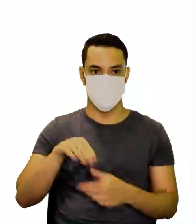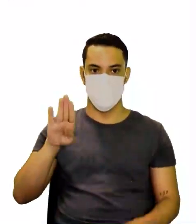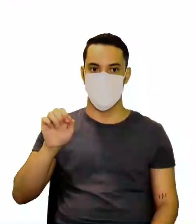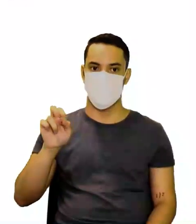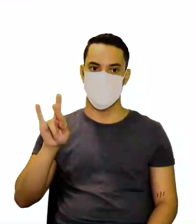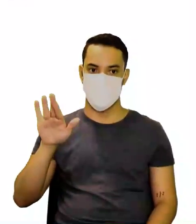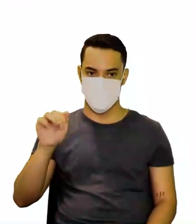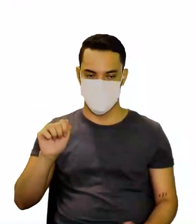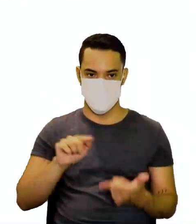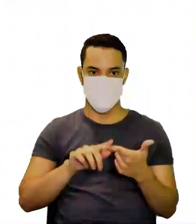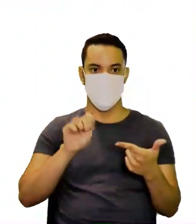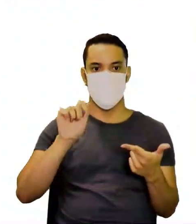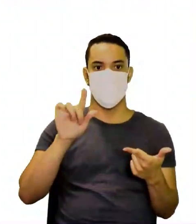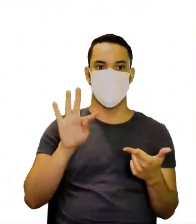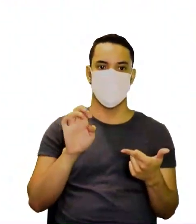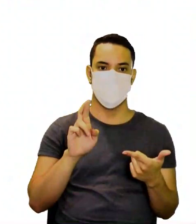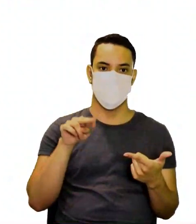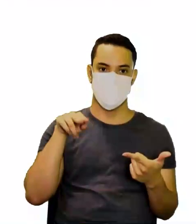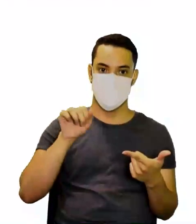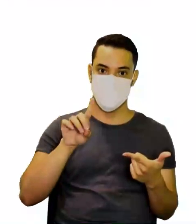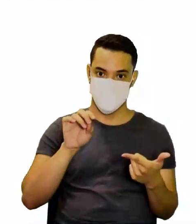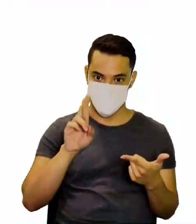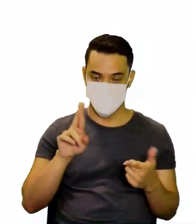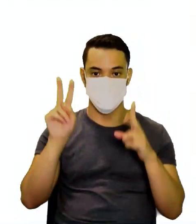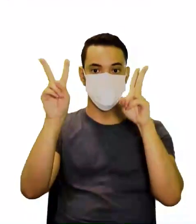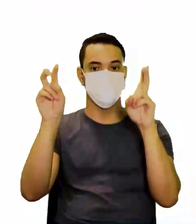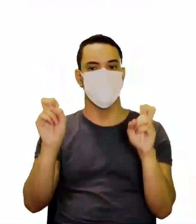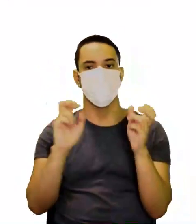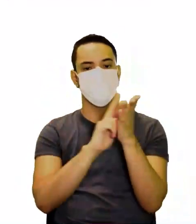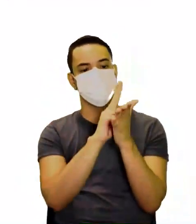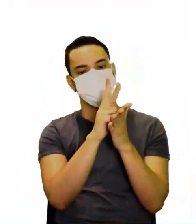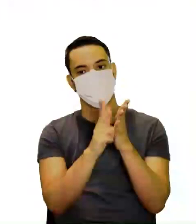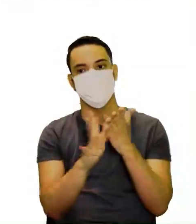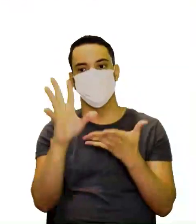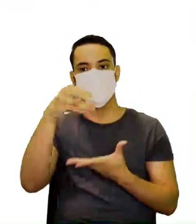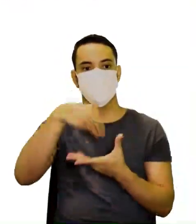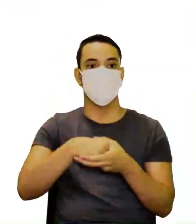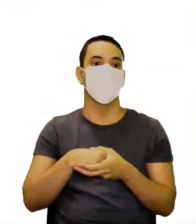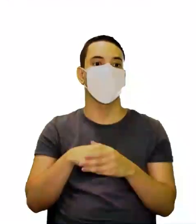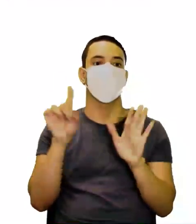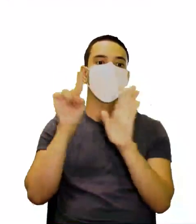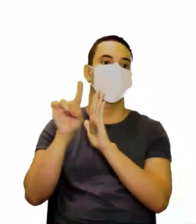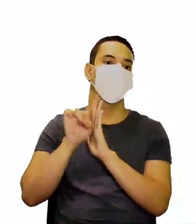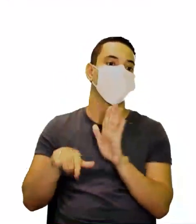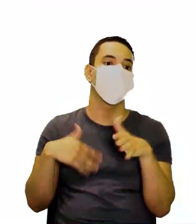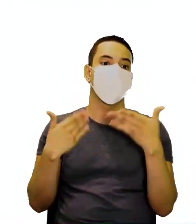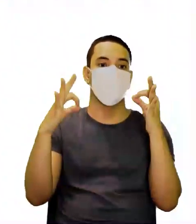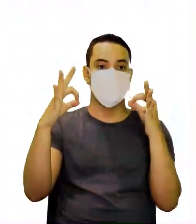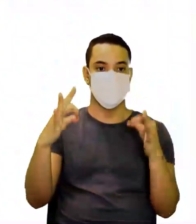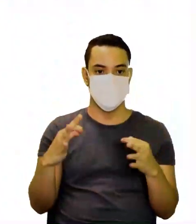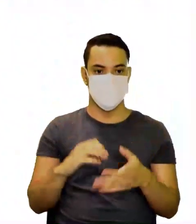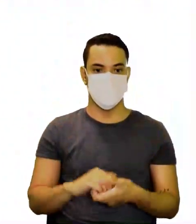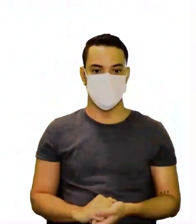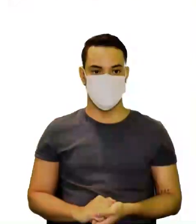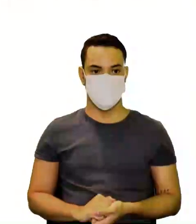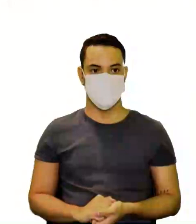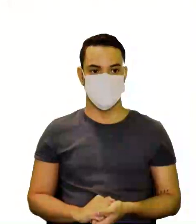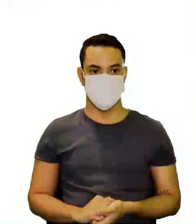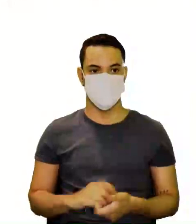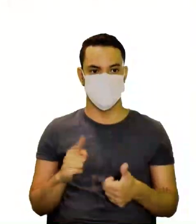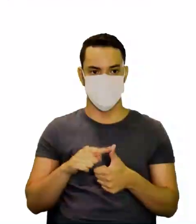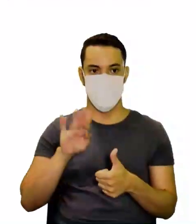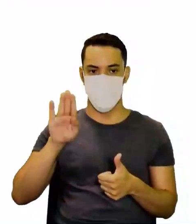bateria e um alternador, tá bom? Sobre esses componentes, considere as seguintes afirmações. A